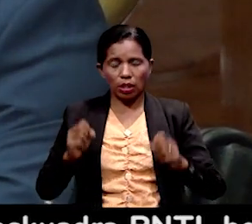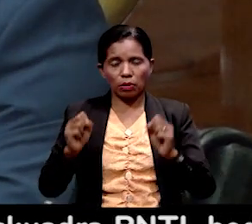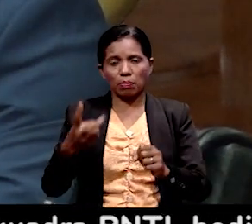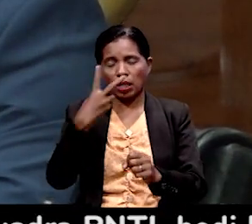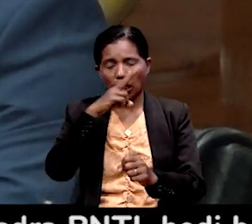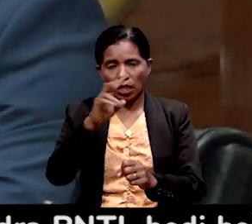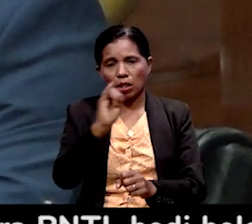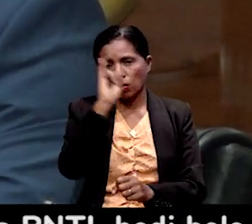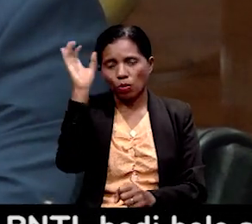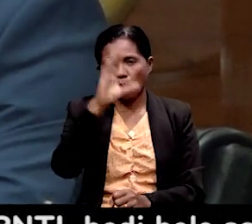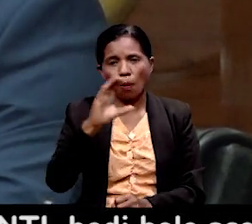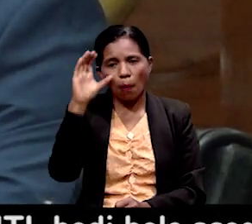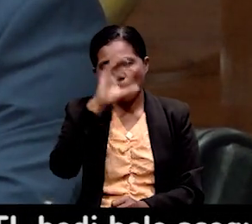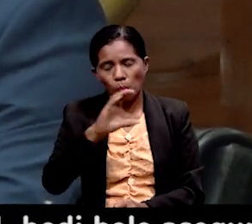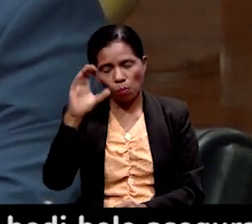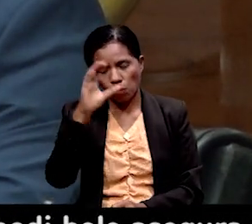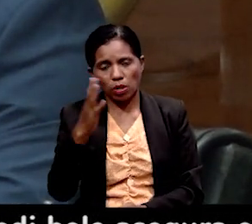investigação clean ba